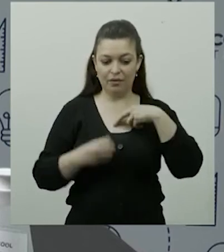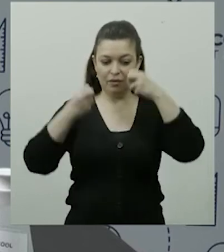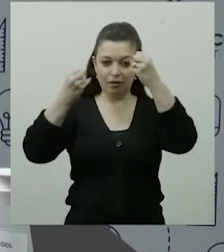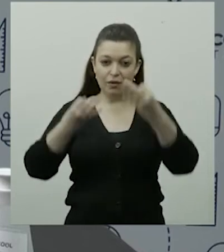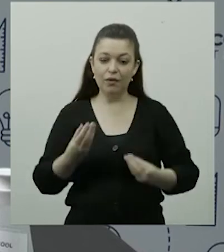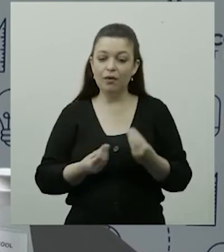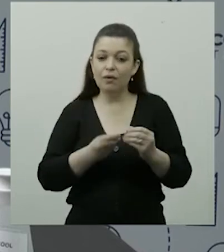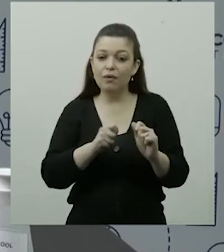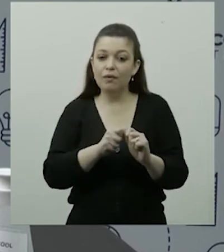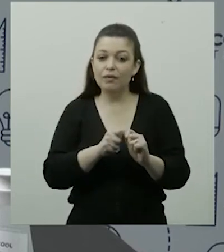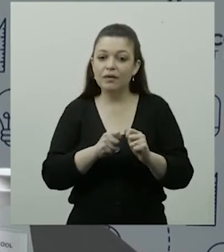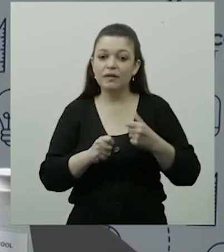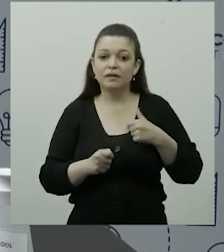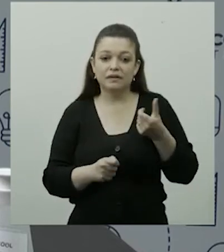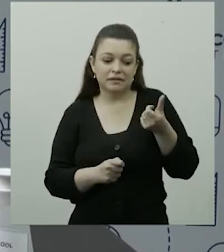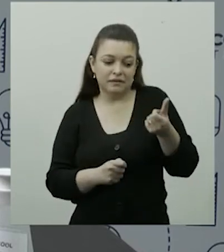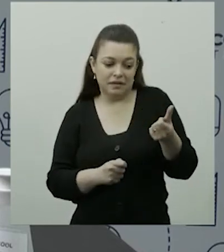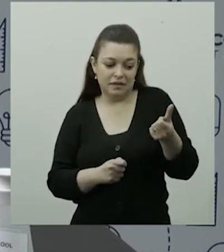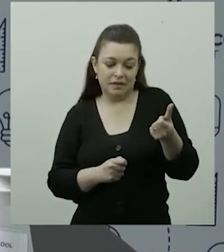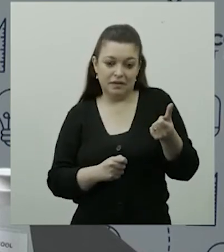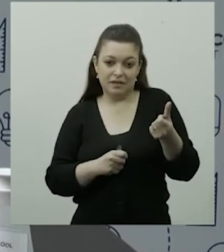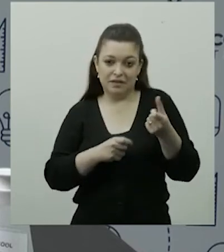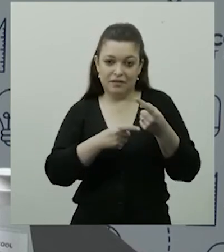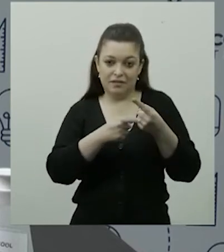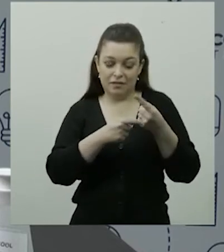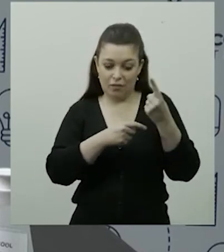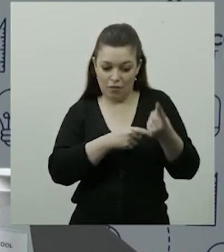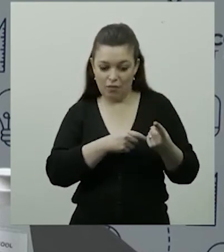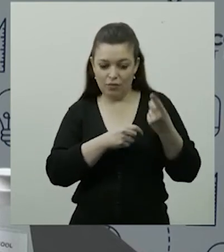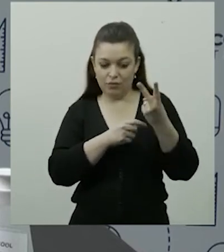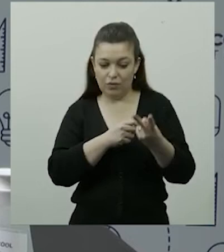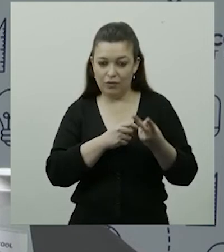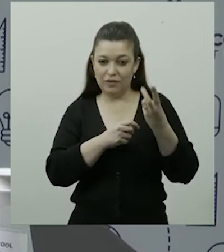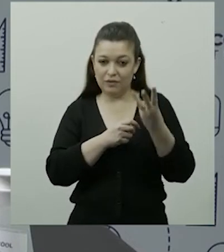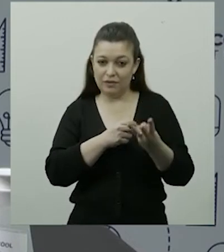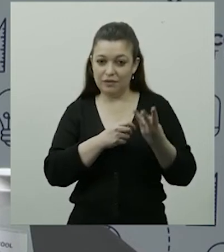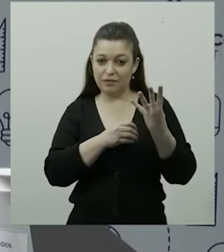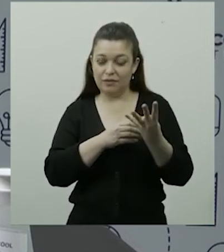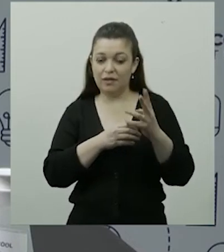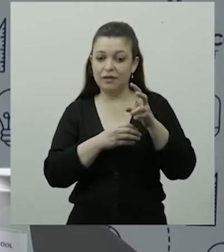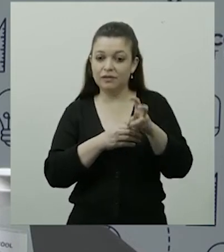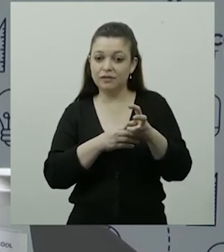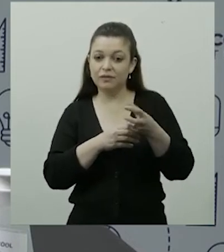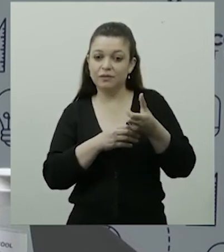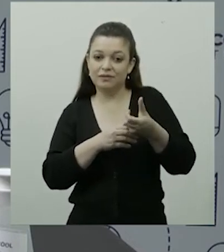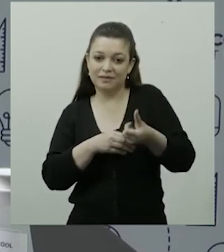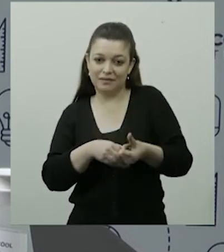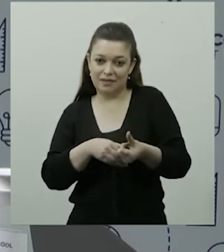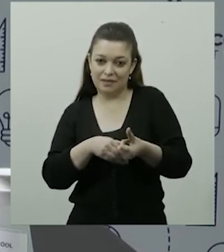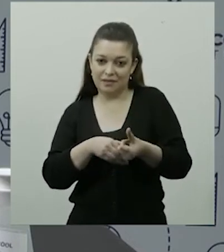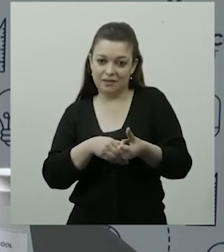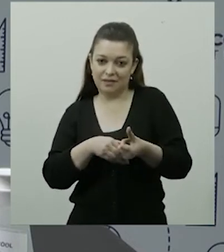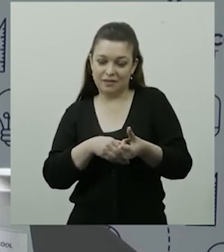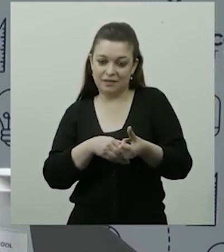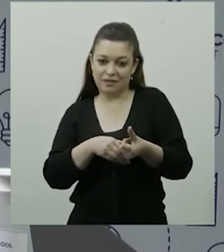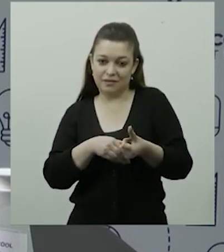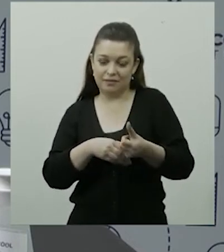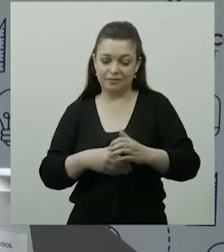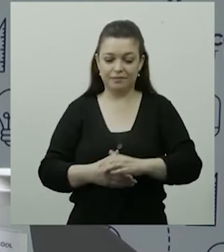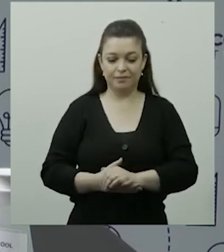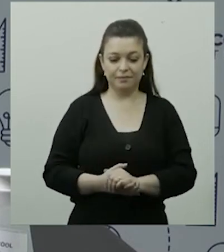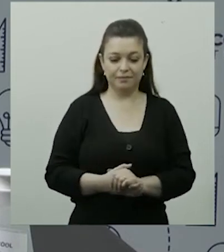2, 3, 4, 5,